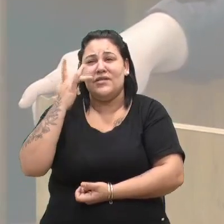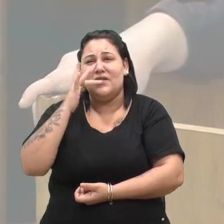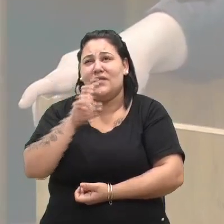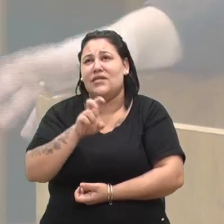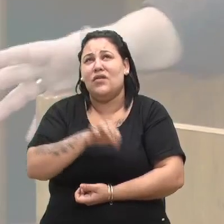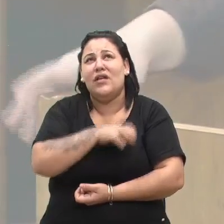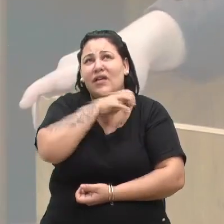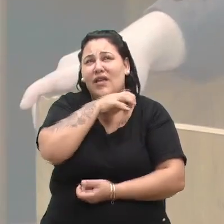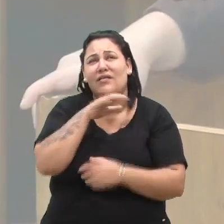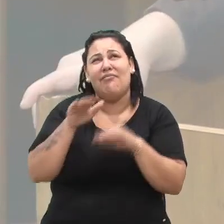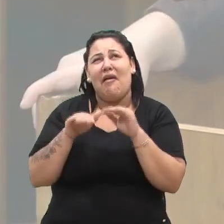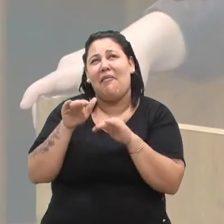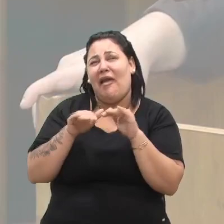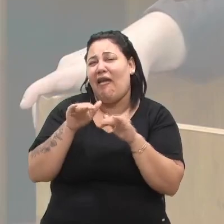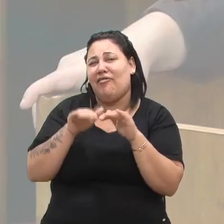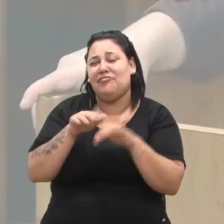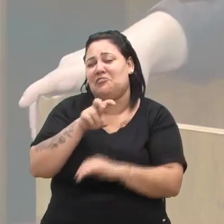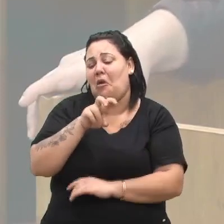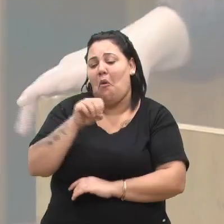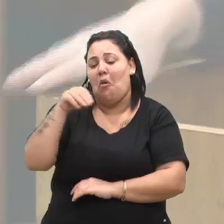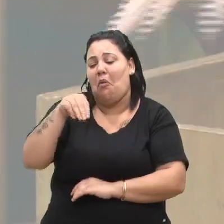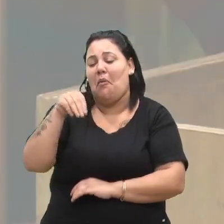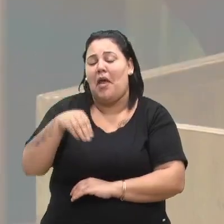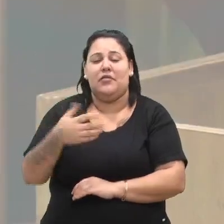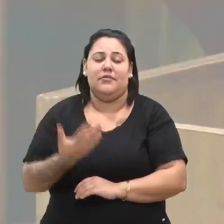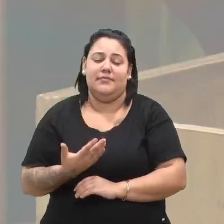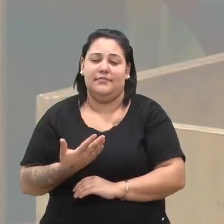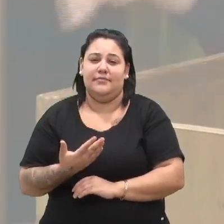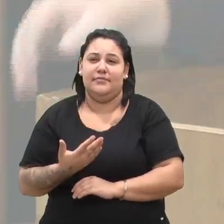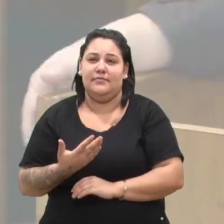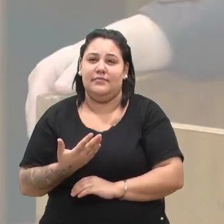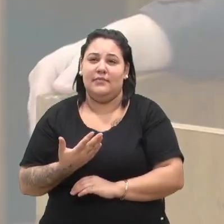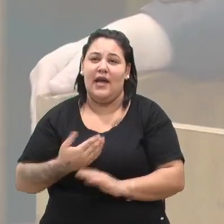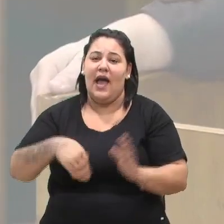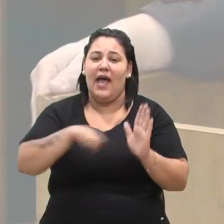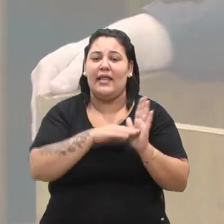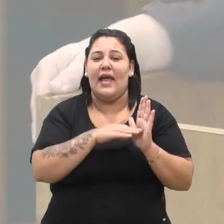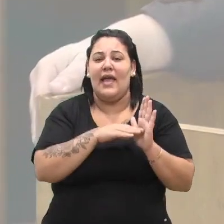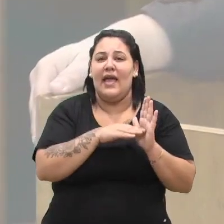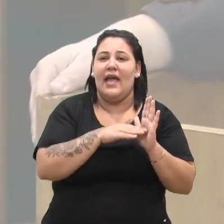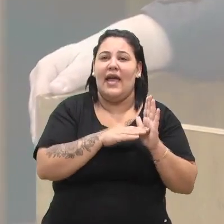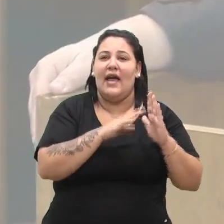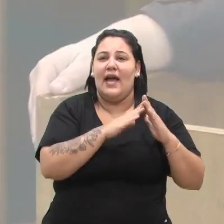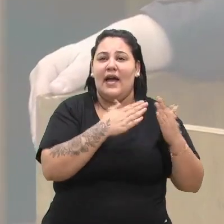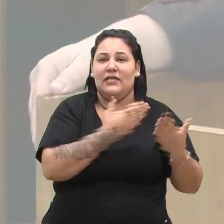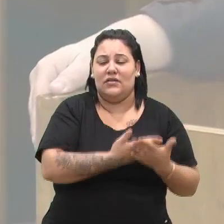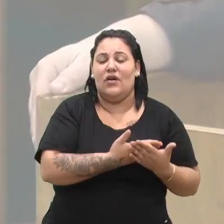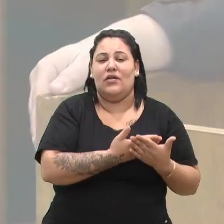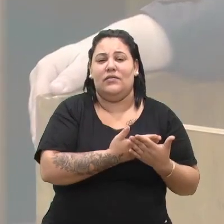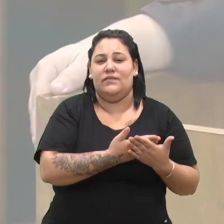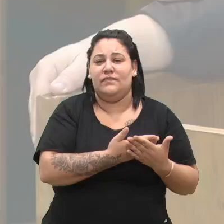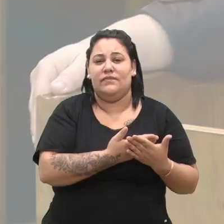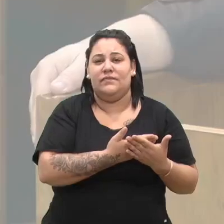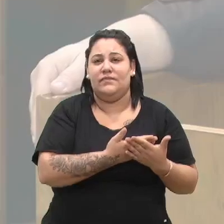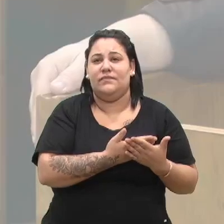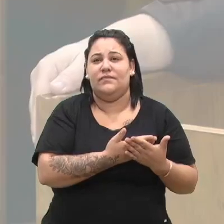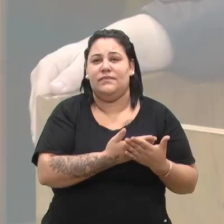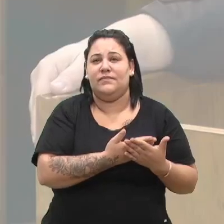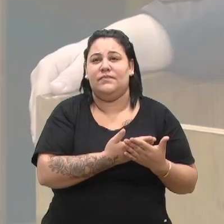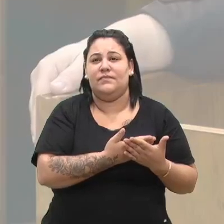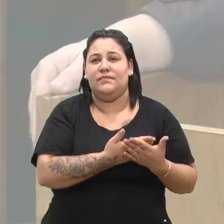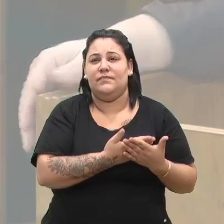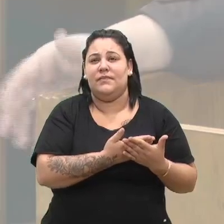fazer uma média, 50 metros, para chegar à escola Ramiro Pigozzi. Tá? É